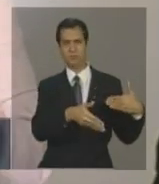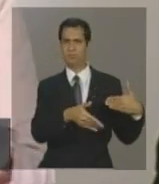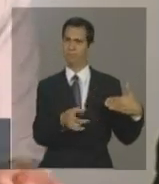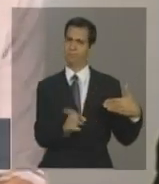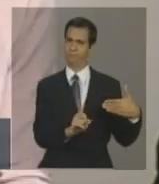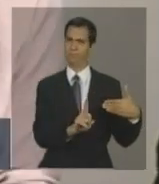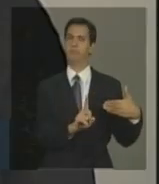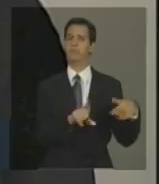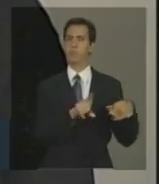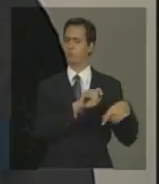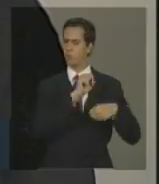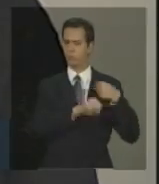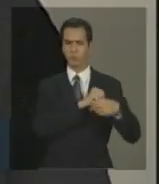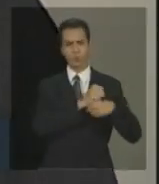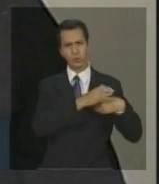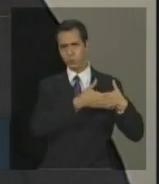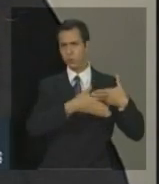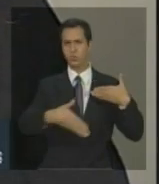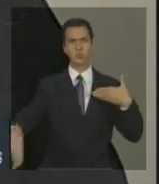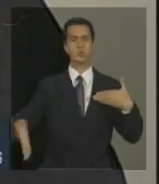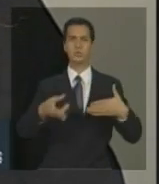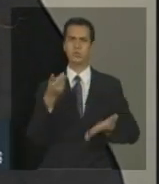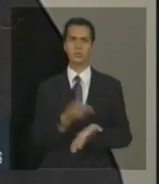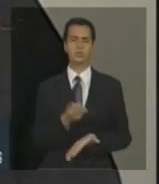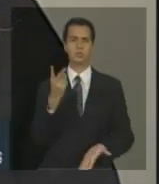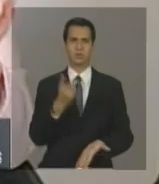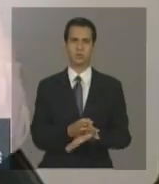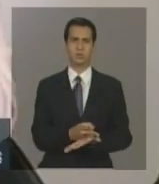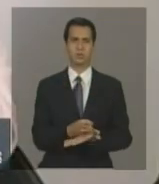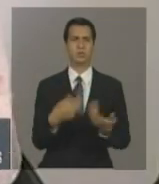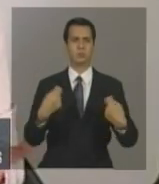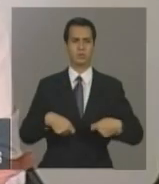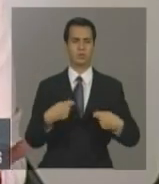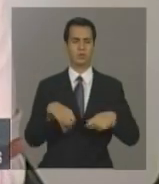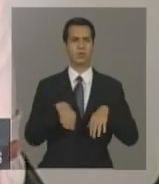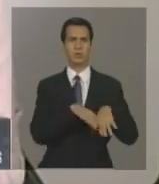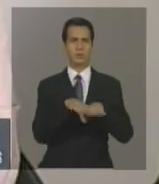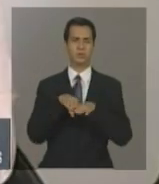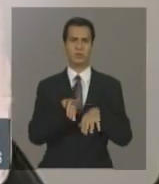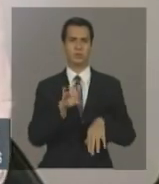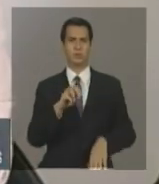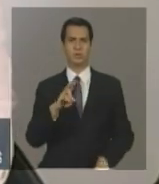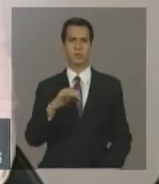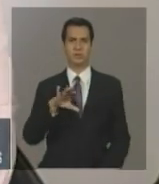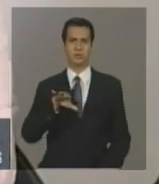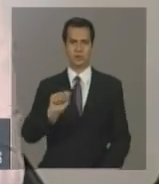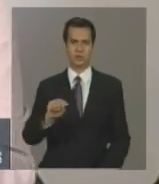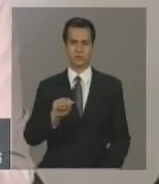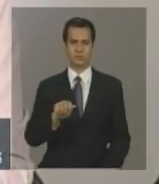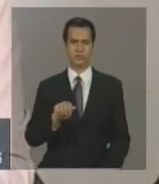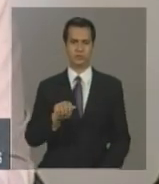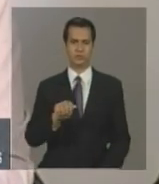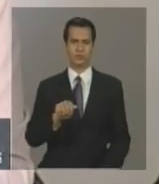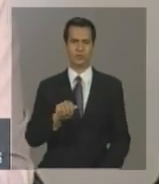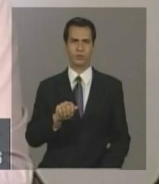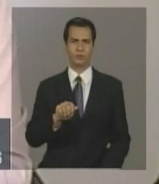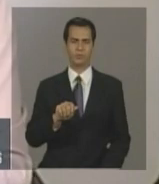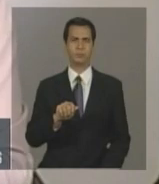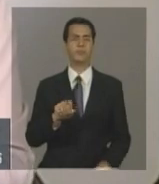de vida da nação brasileira, de democracia e direitos humanos, como um binômio